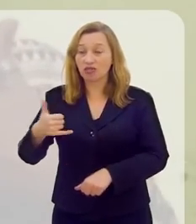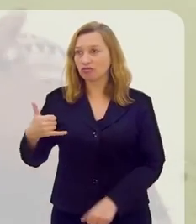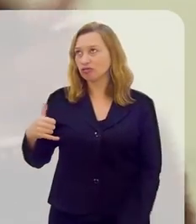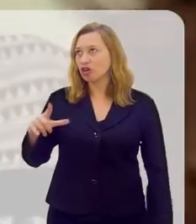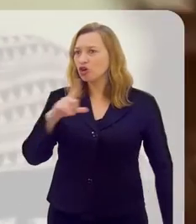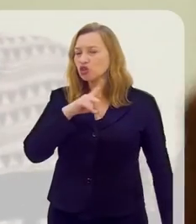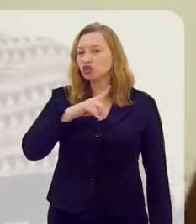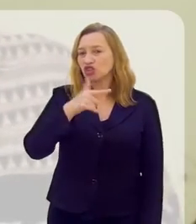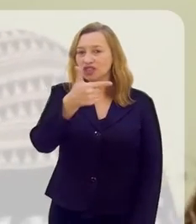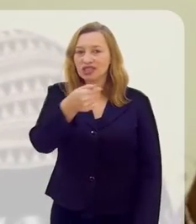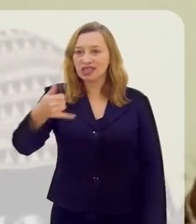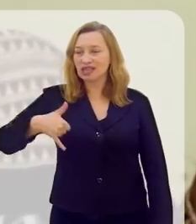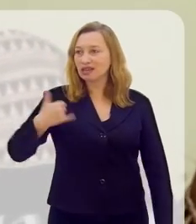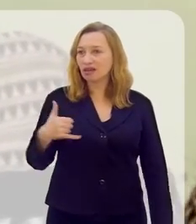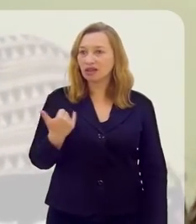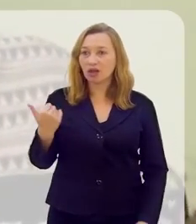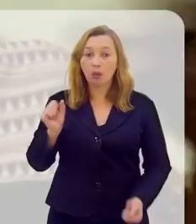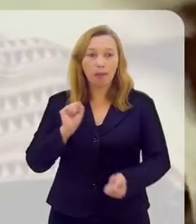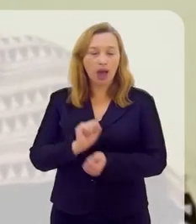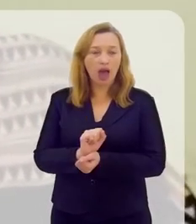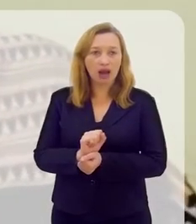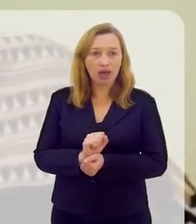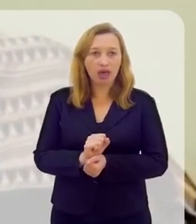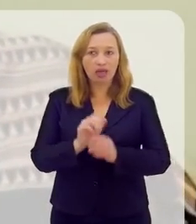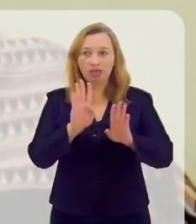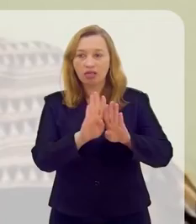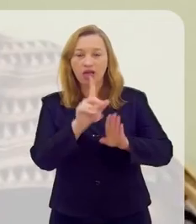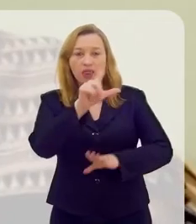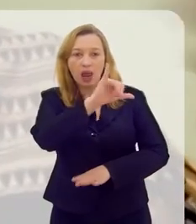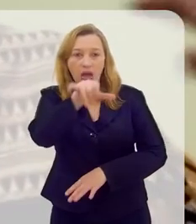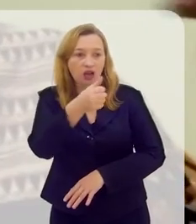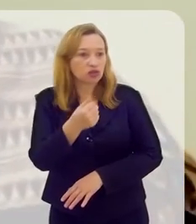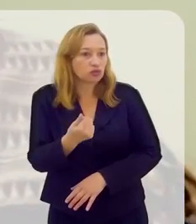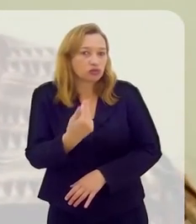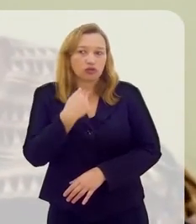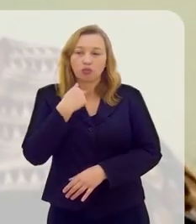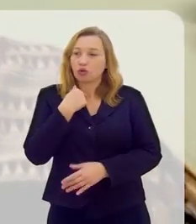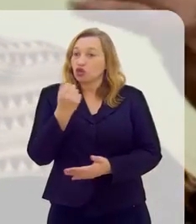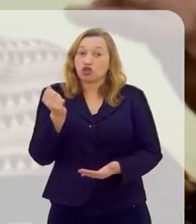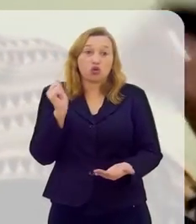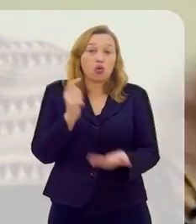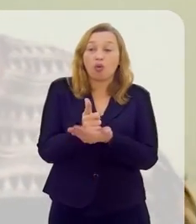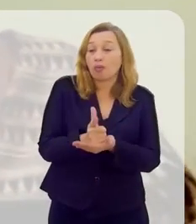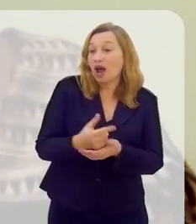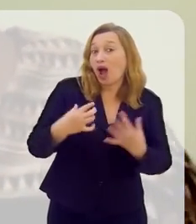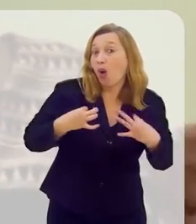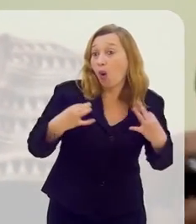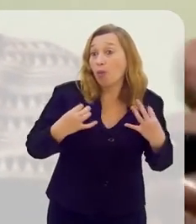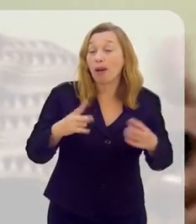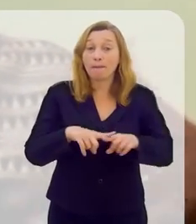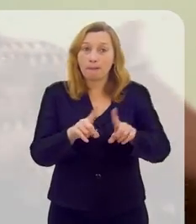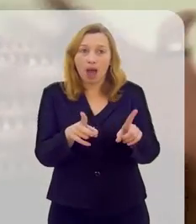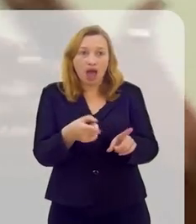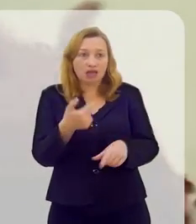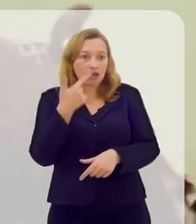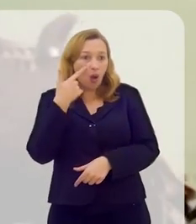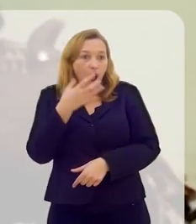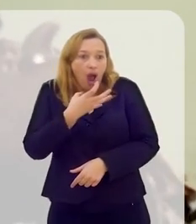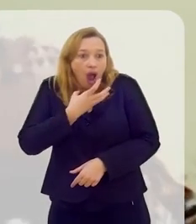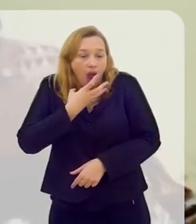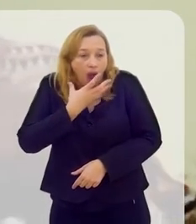17 anos, eu parei em frente à loja dele, assim, ah, não podia comprar, óbvio, não podia comprar a peça, mas eu olhei